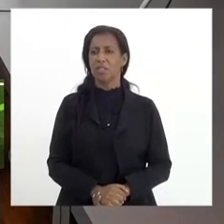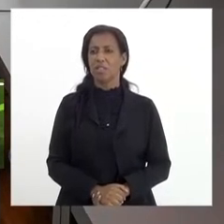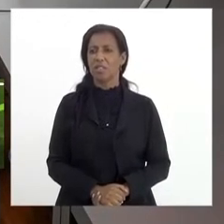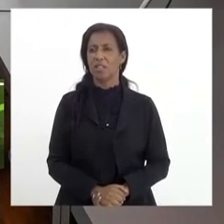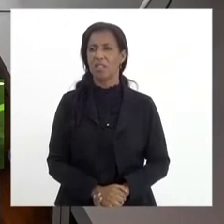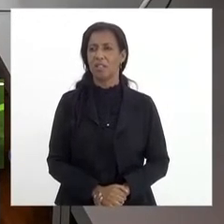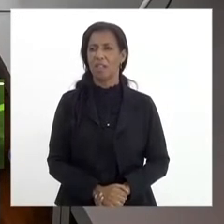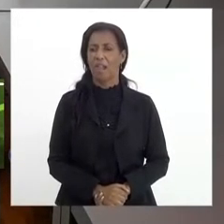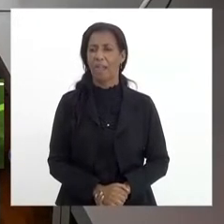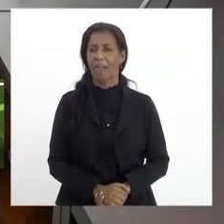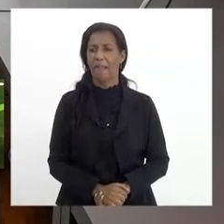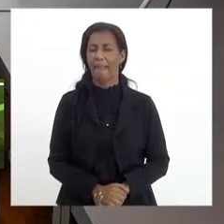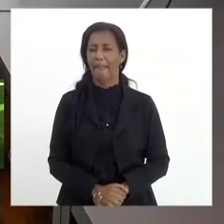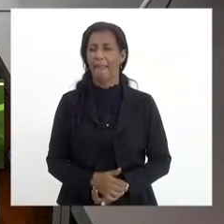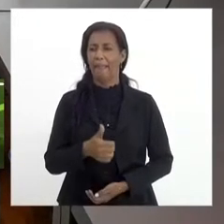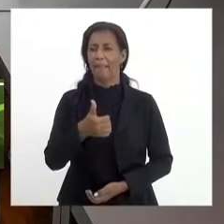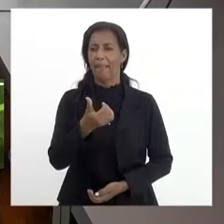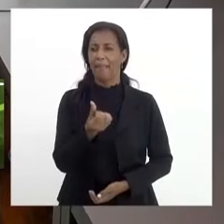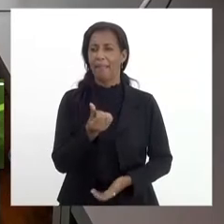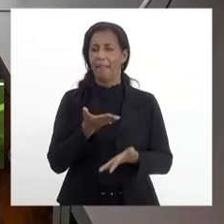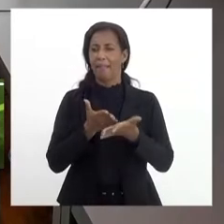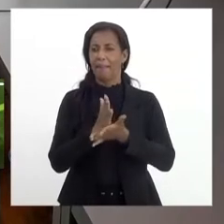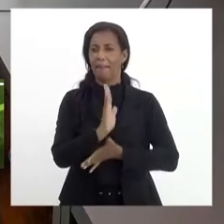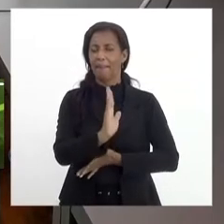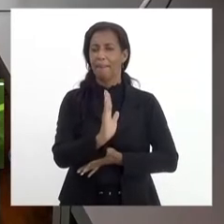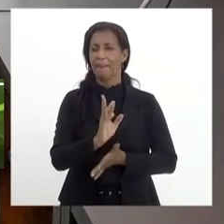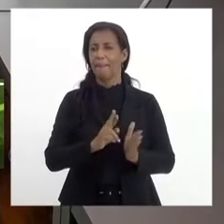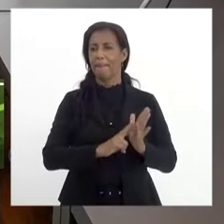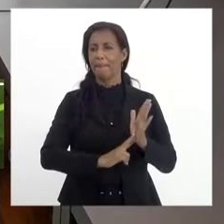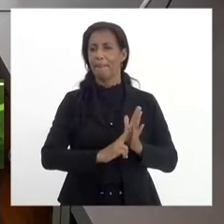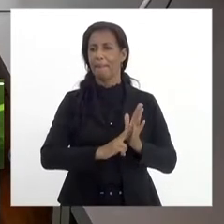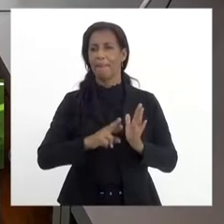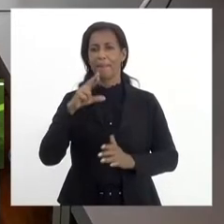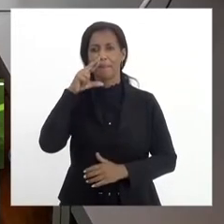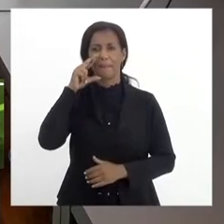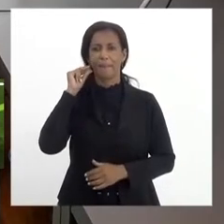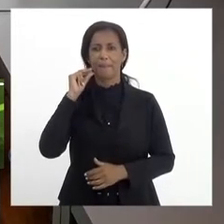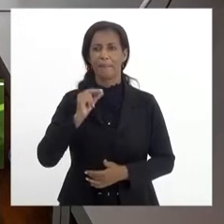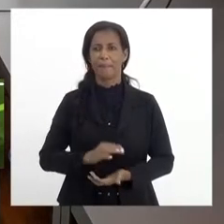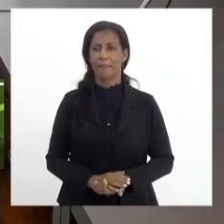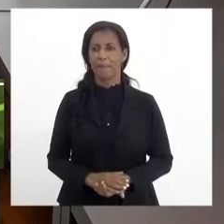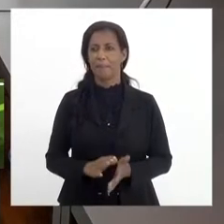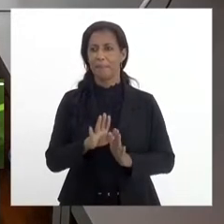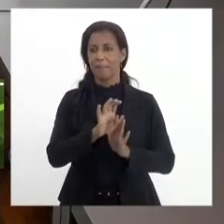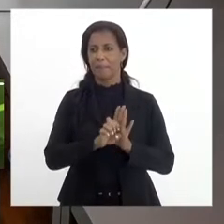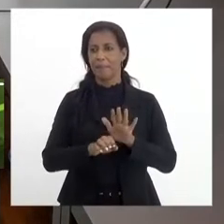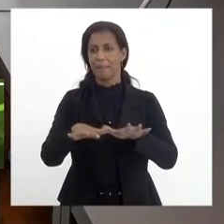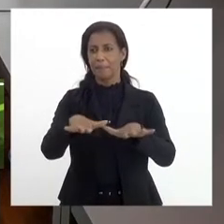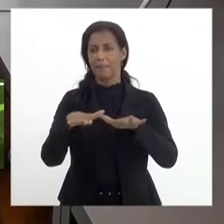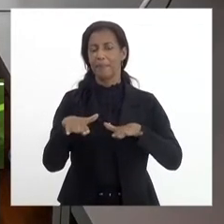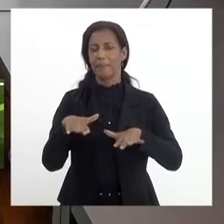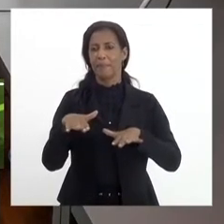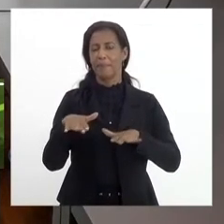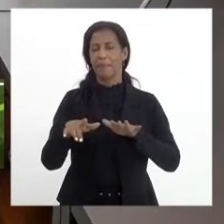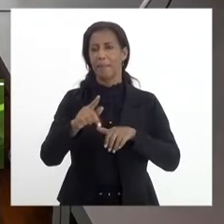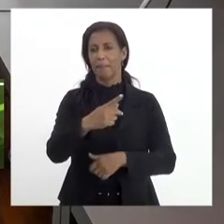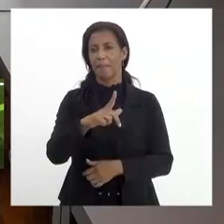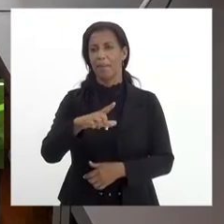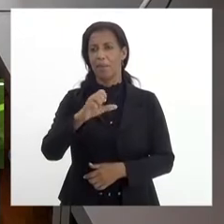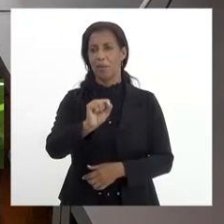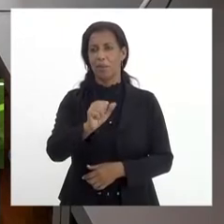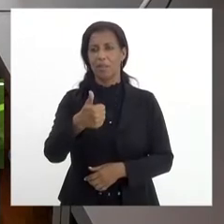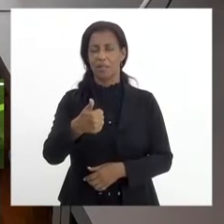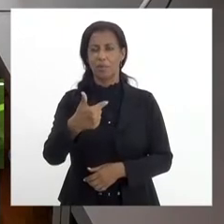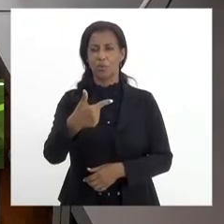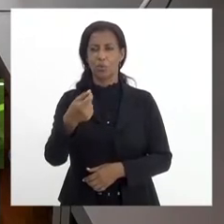Então, o 16 aprovado. 17, relator deputado Rosenberg Reis. Emendas de plenário ao projeto de lei 81/2015, autoria